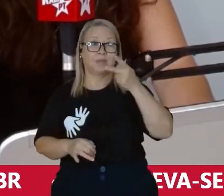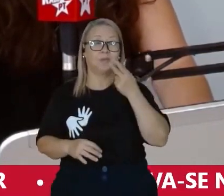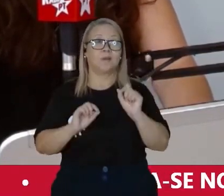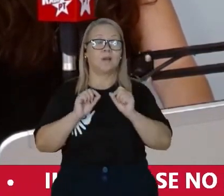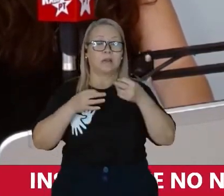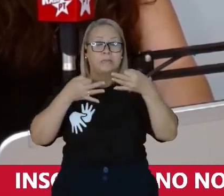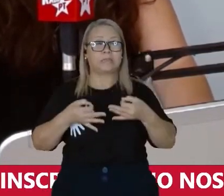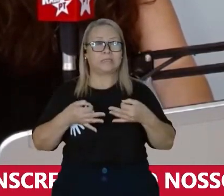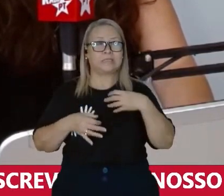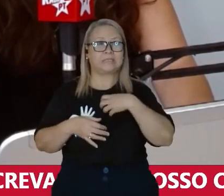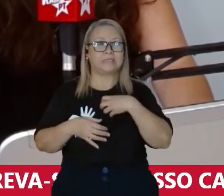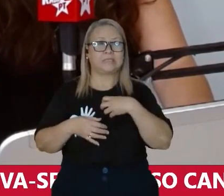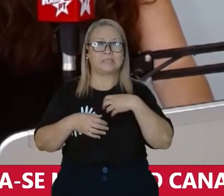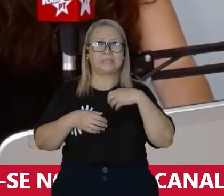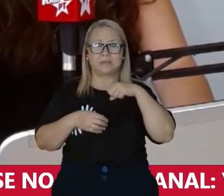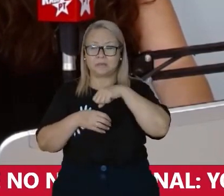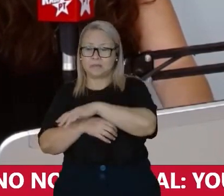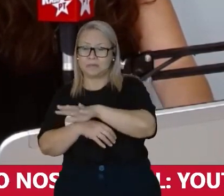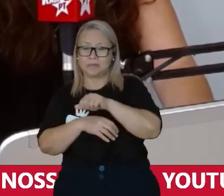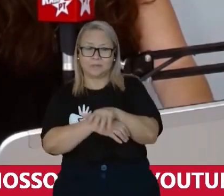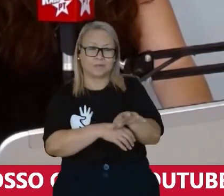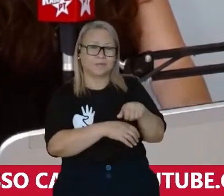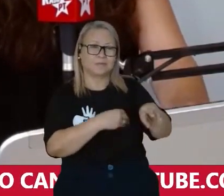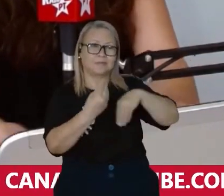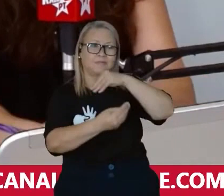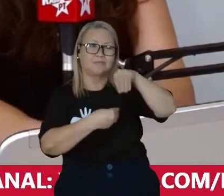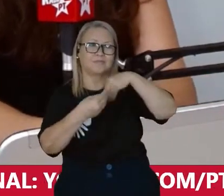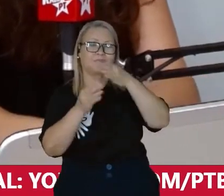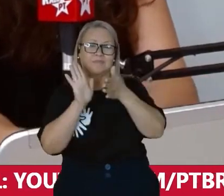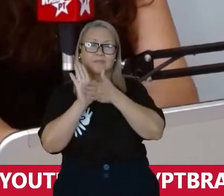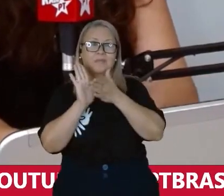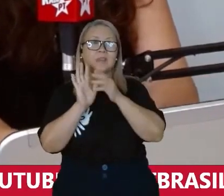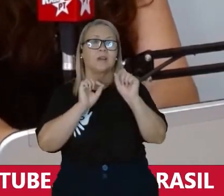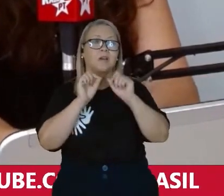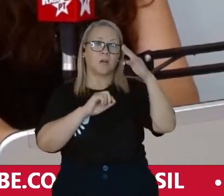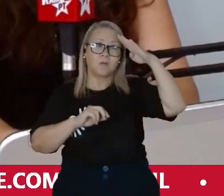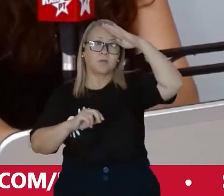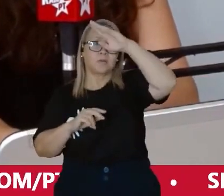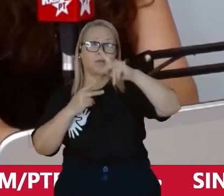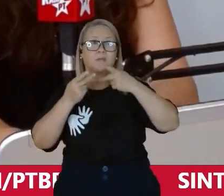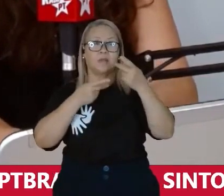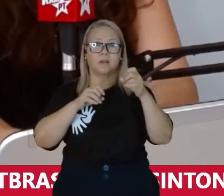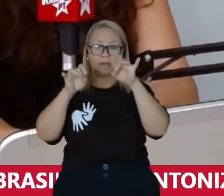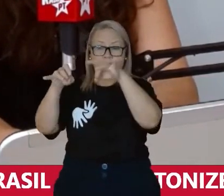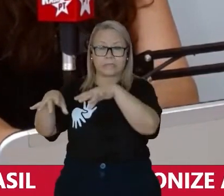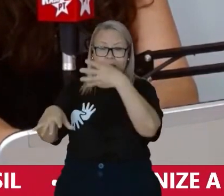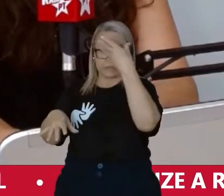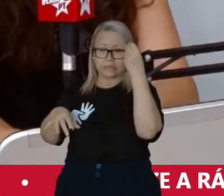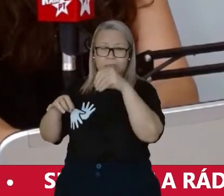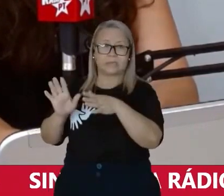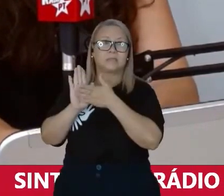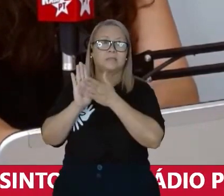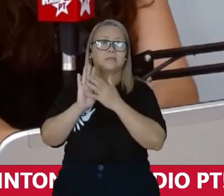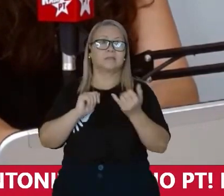certa forma, acabava escoando para outras redes, onde a gente o tempo todo estava se pautando no que o Bolsonaro estava falando e acabava deixando outras pautas importantes de